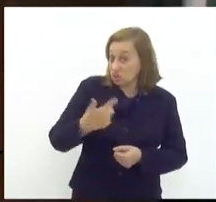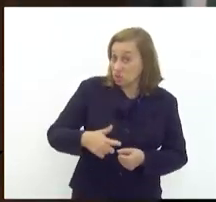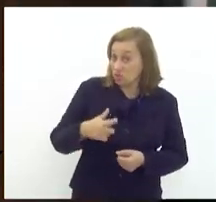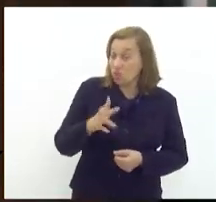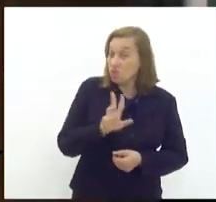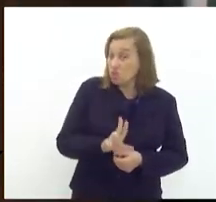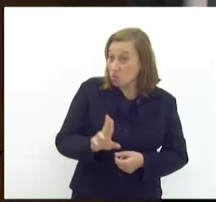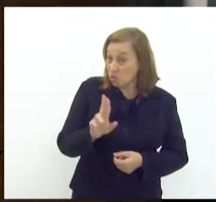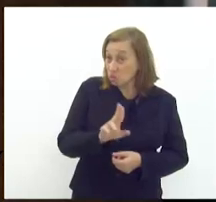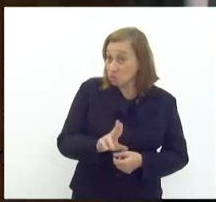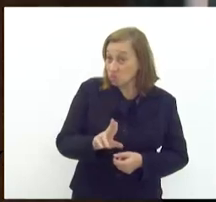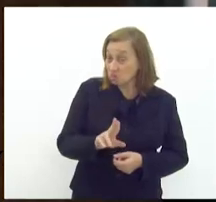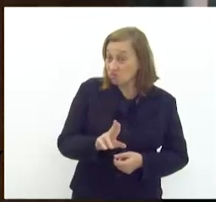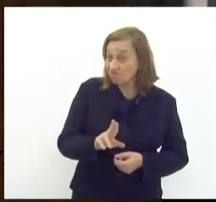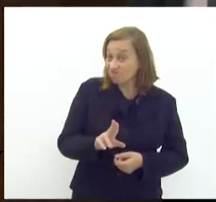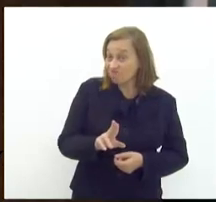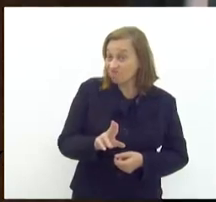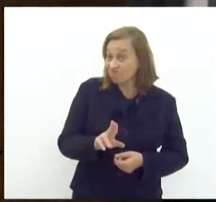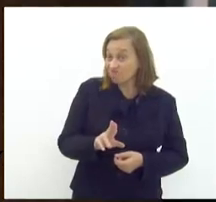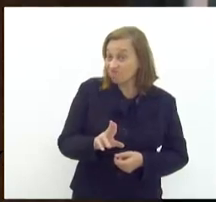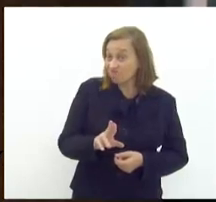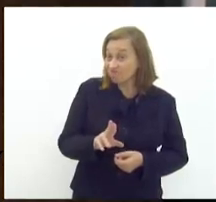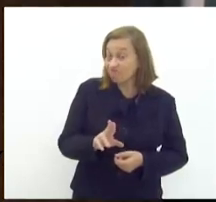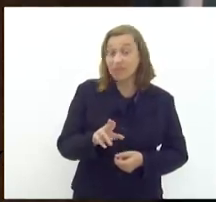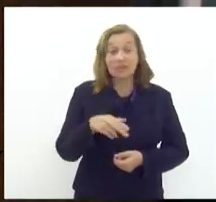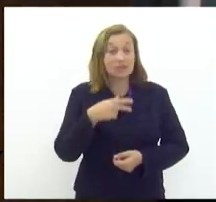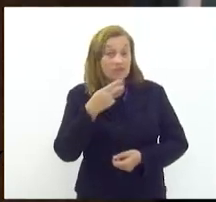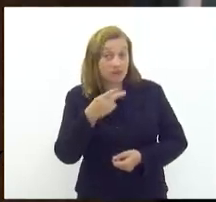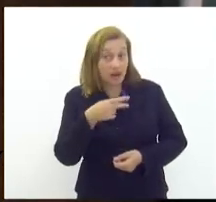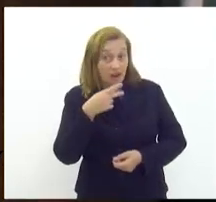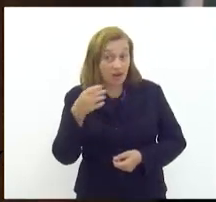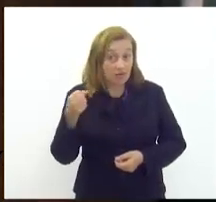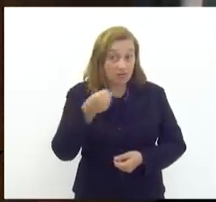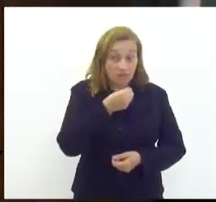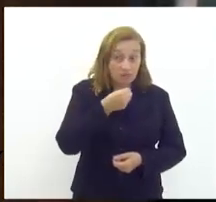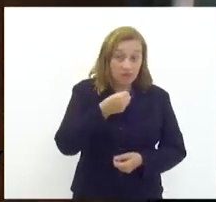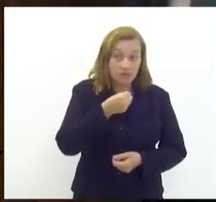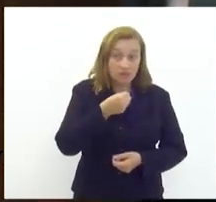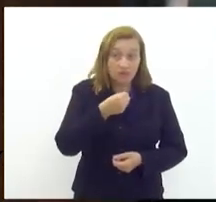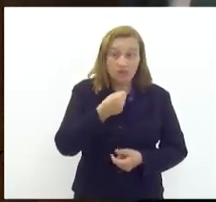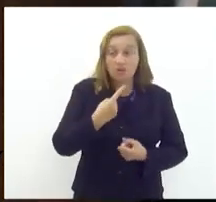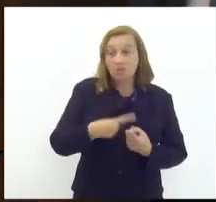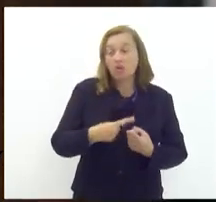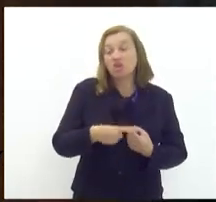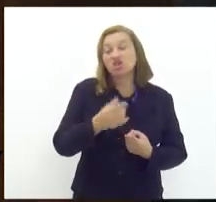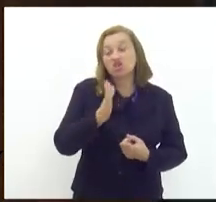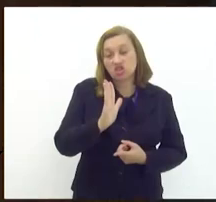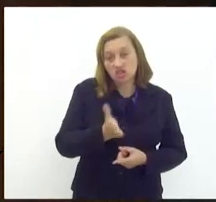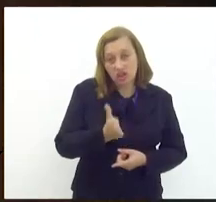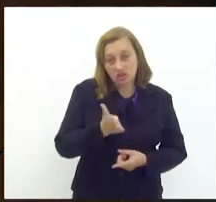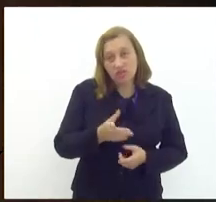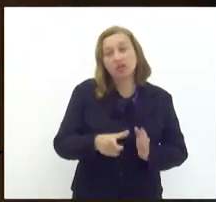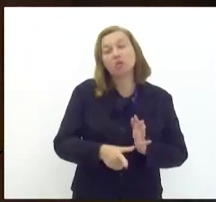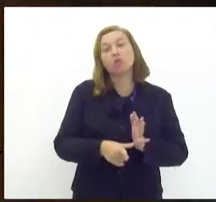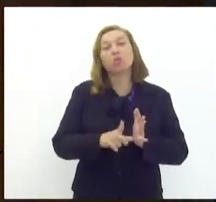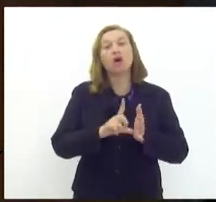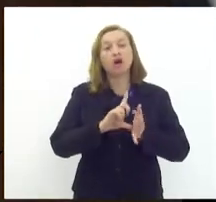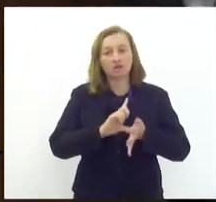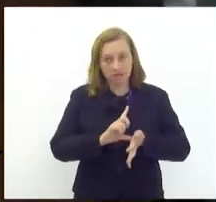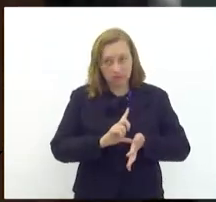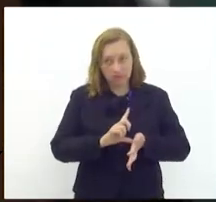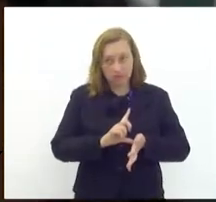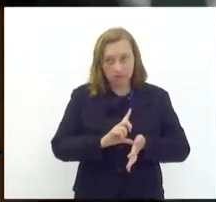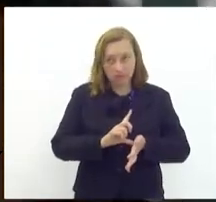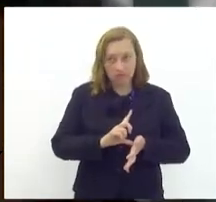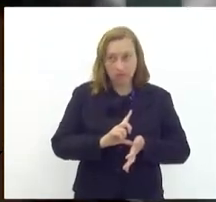da possibilidade de falar no microfone de aparte porque já havia feito anteriormente é